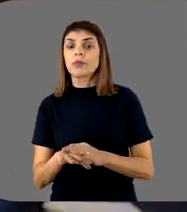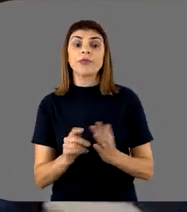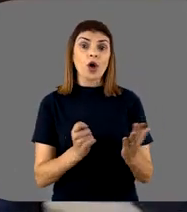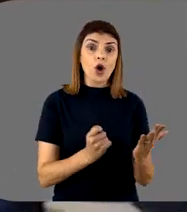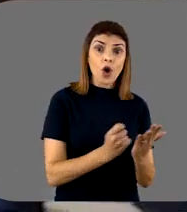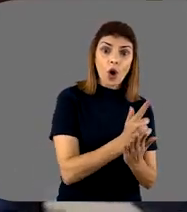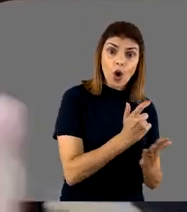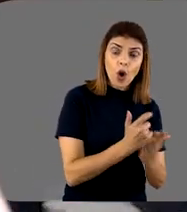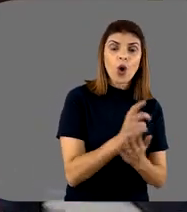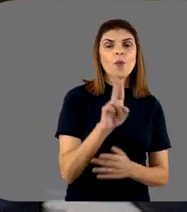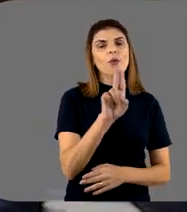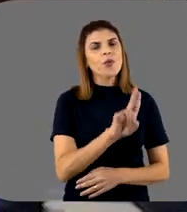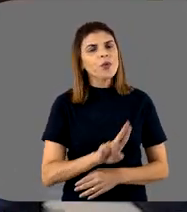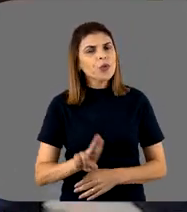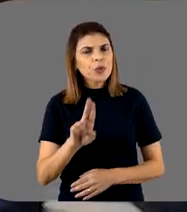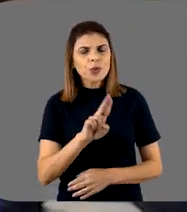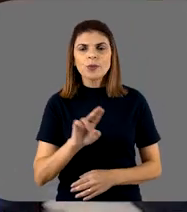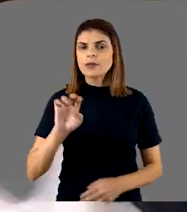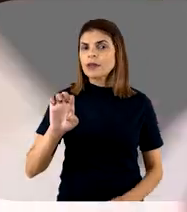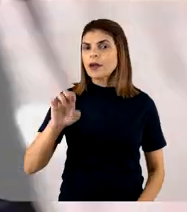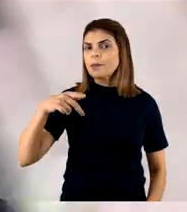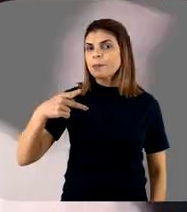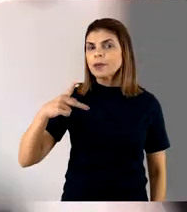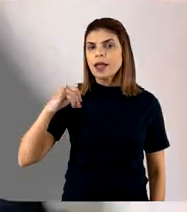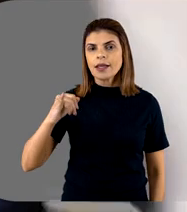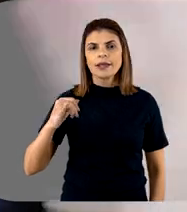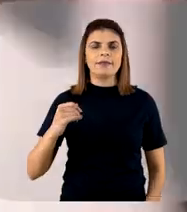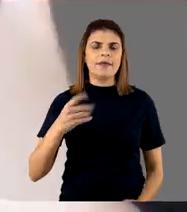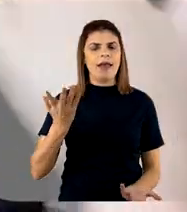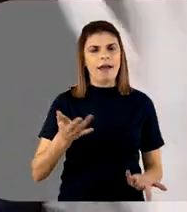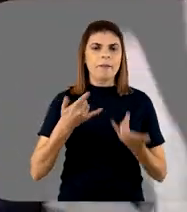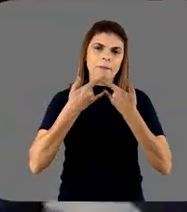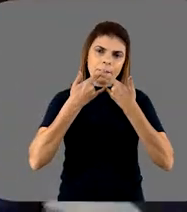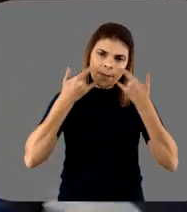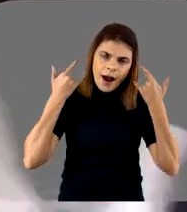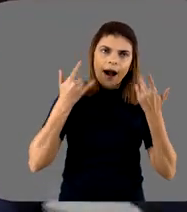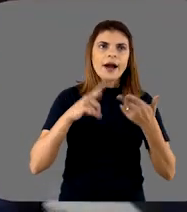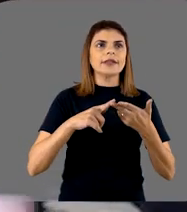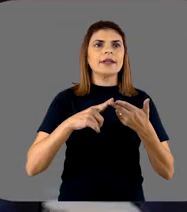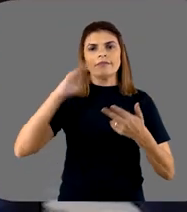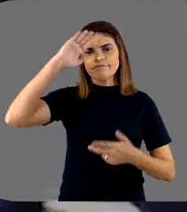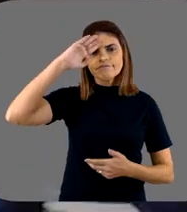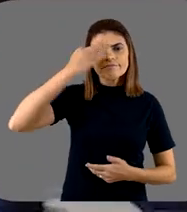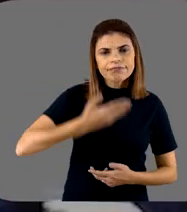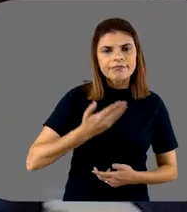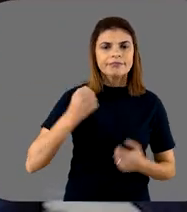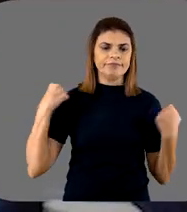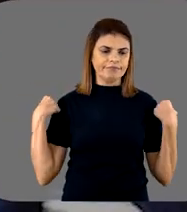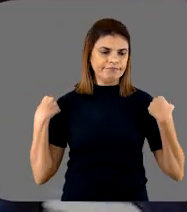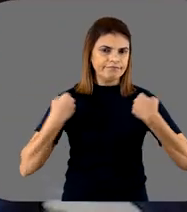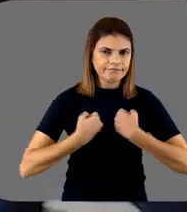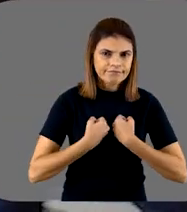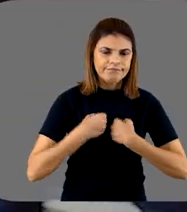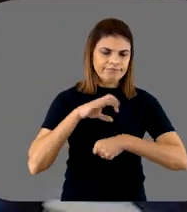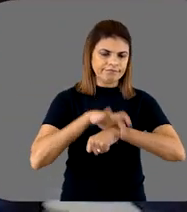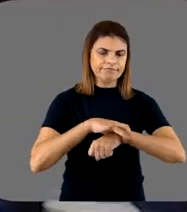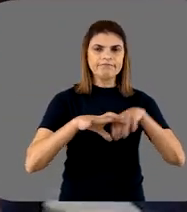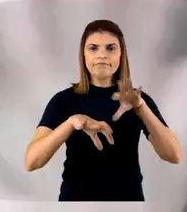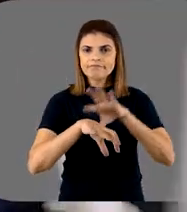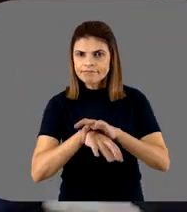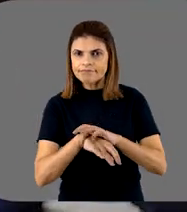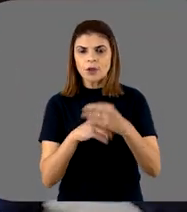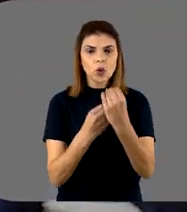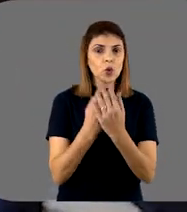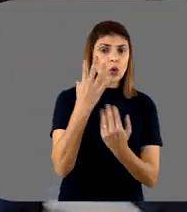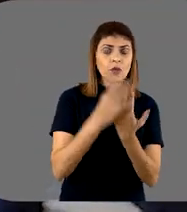Eh compra e uso de api isso nossa foi um foi é né uma uma